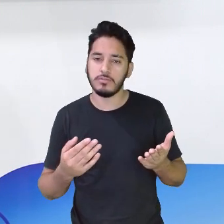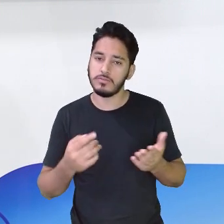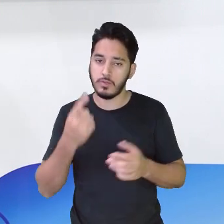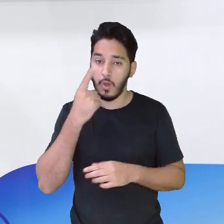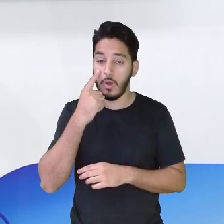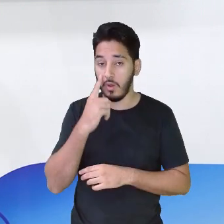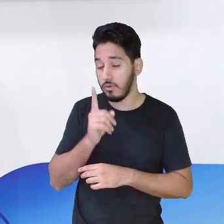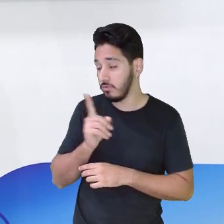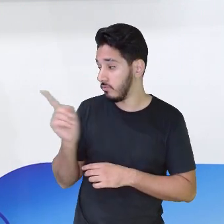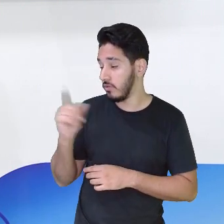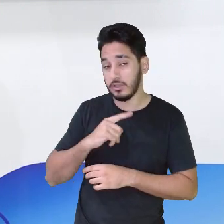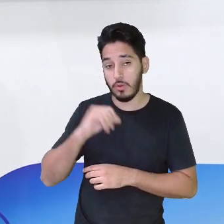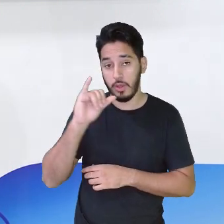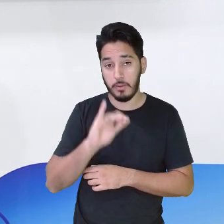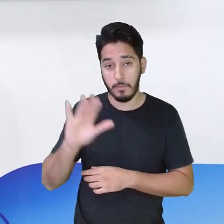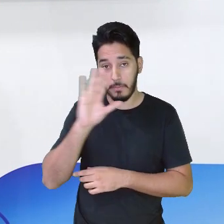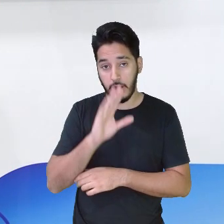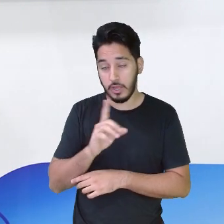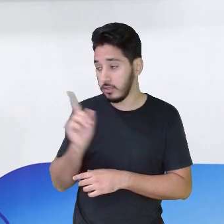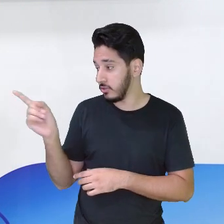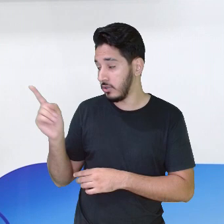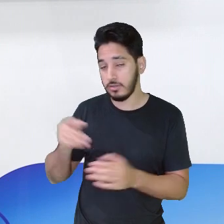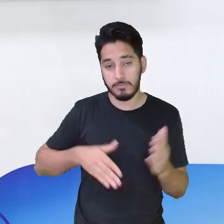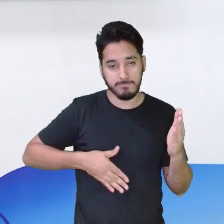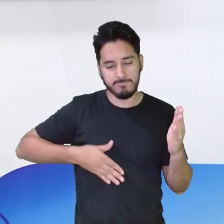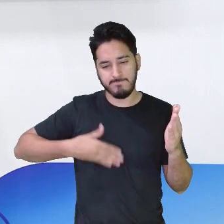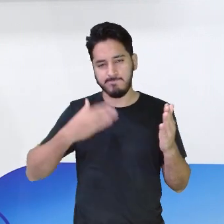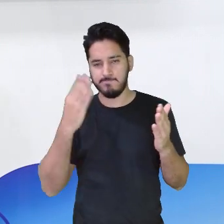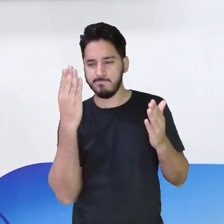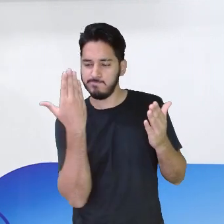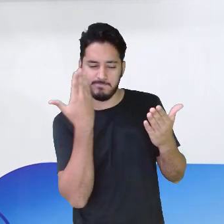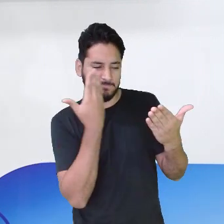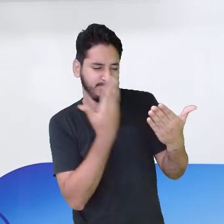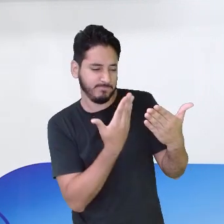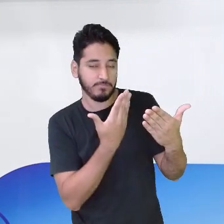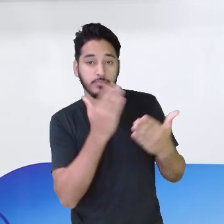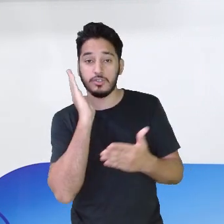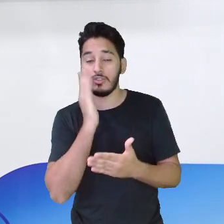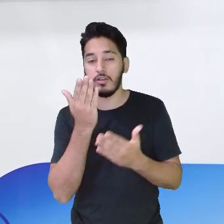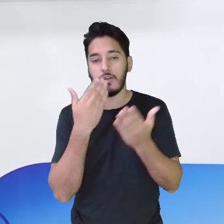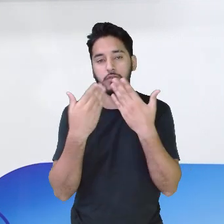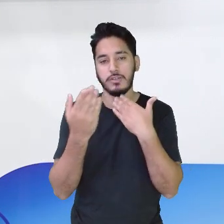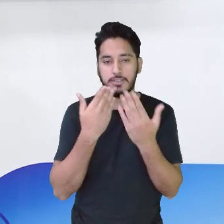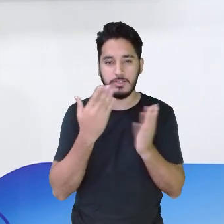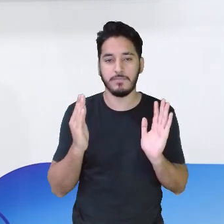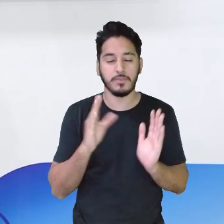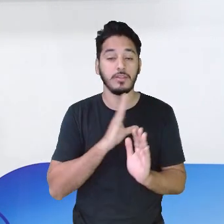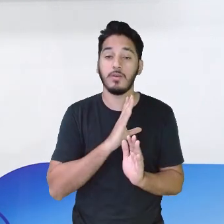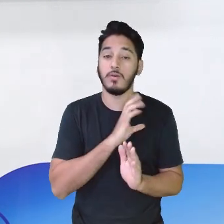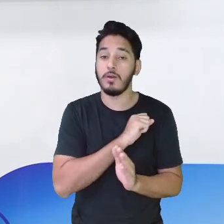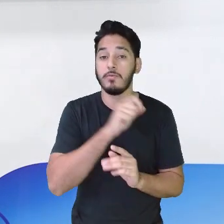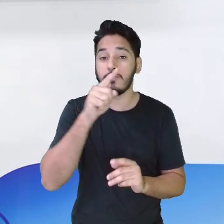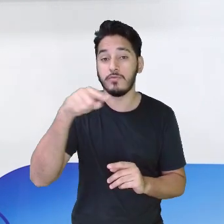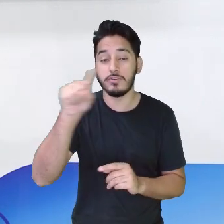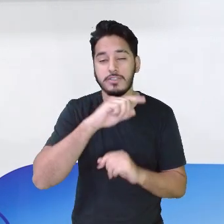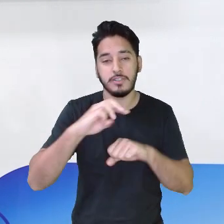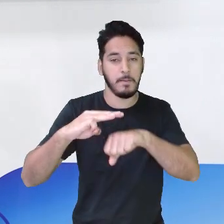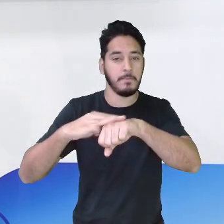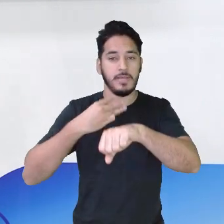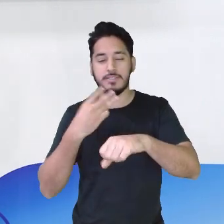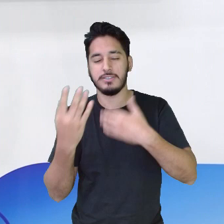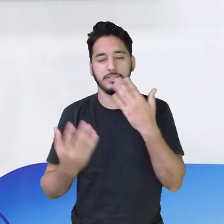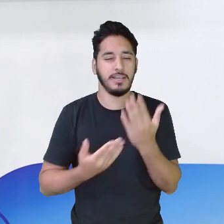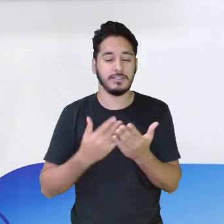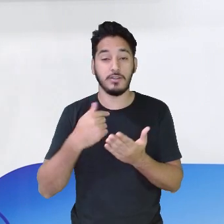QR Code que vai aparecer na sua telinha e já vai interagindo comigo. Eu amo quando vocês mandam mensagens.